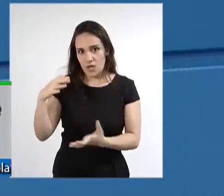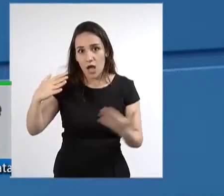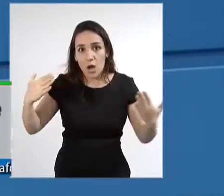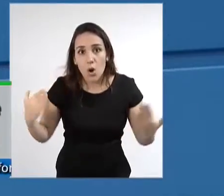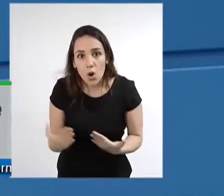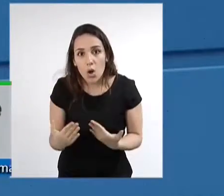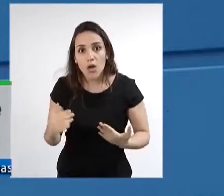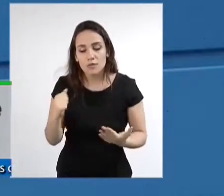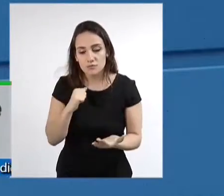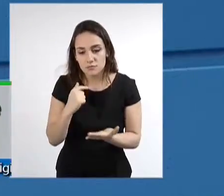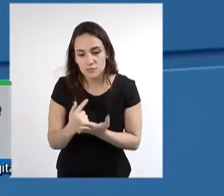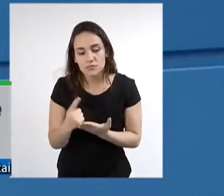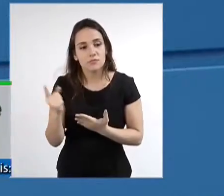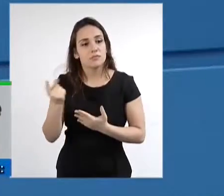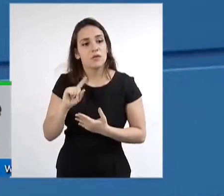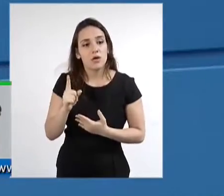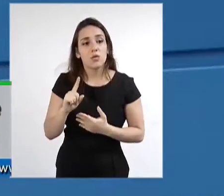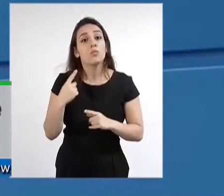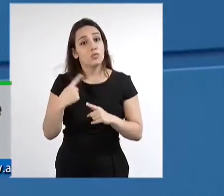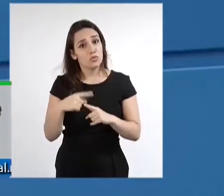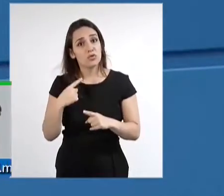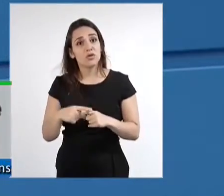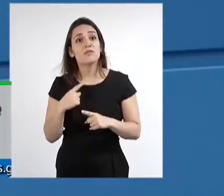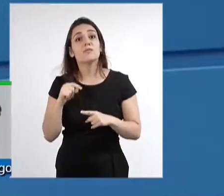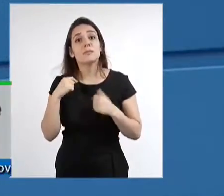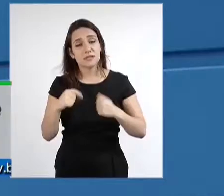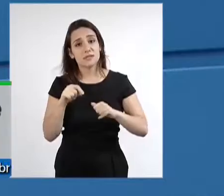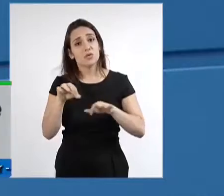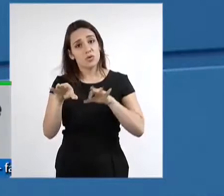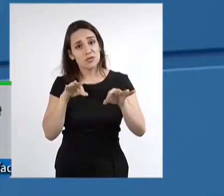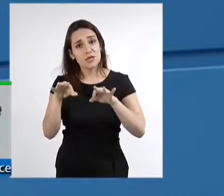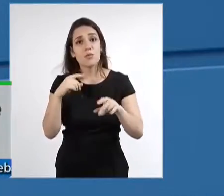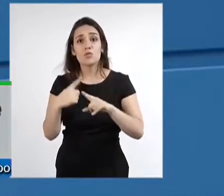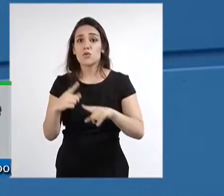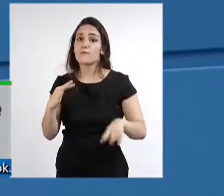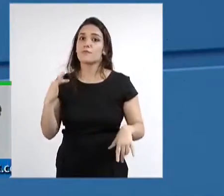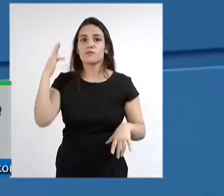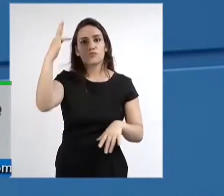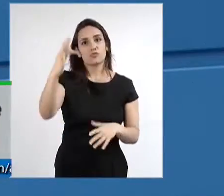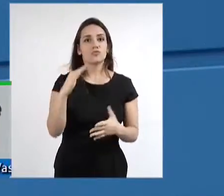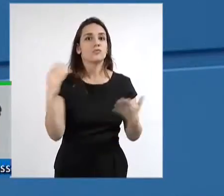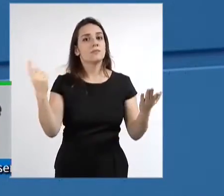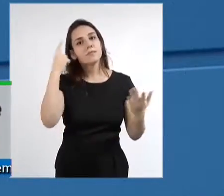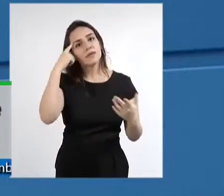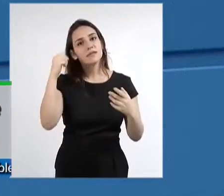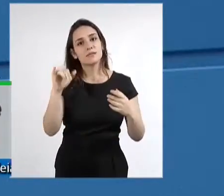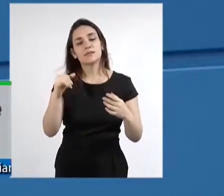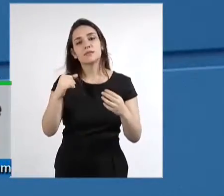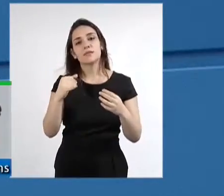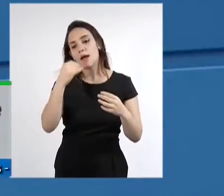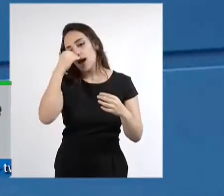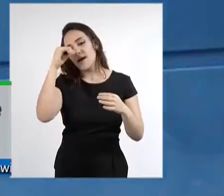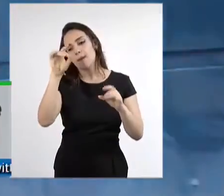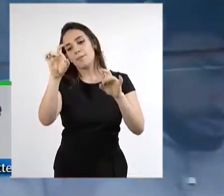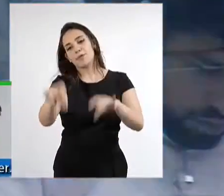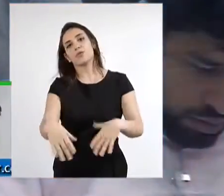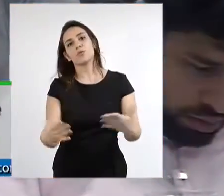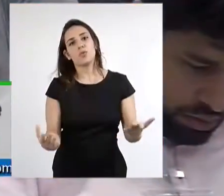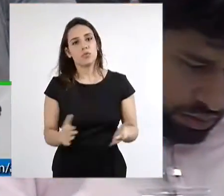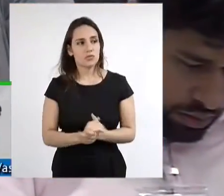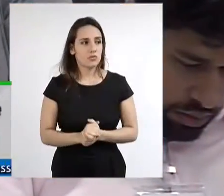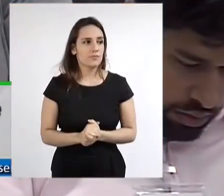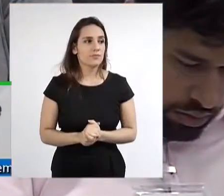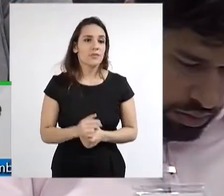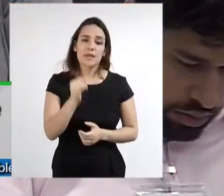você tratar bem o idoso, mas criar mecanismo de condição para que não fique o abandono. A gente sabe, por exemplo,